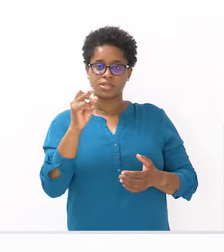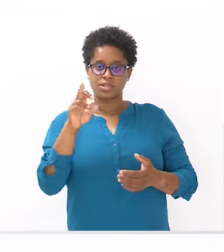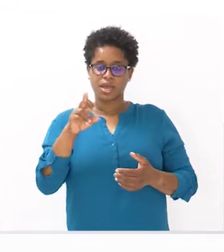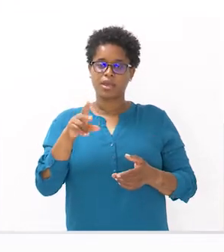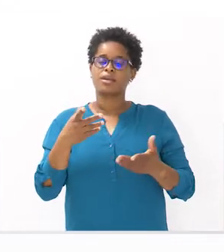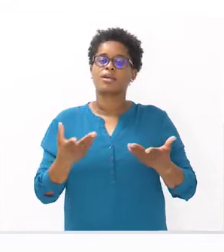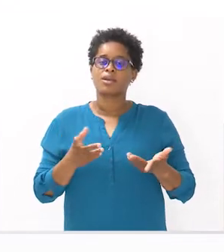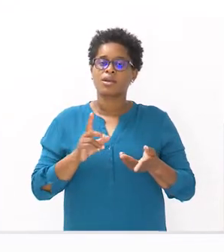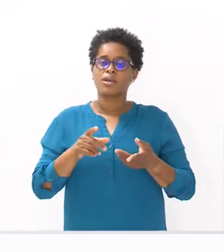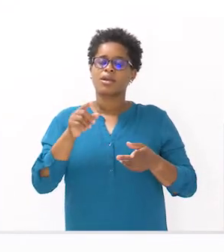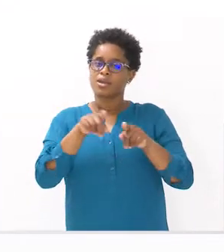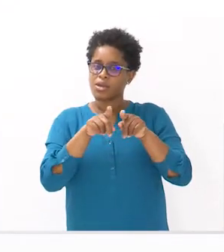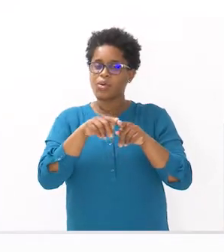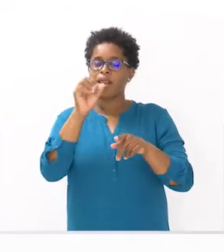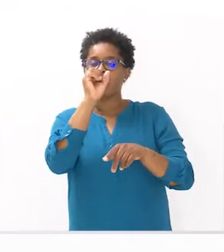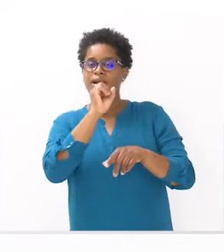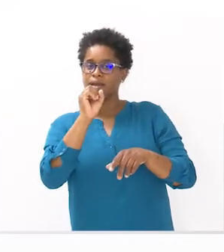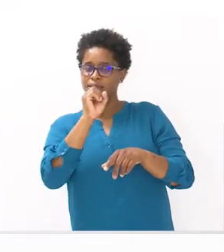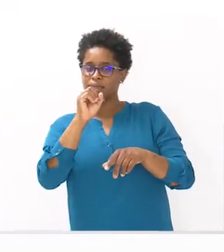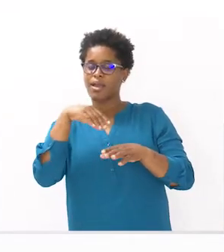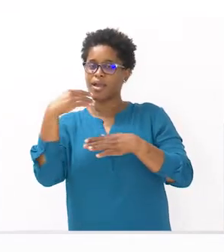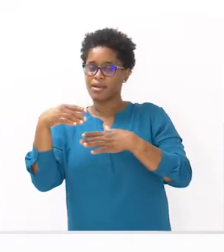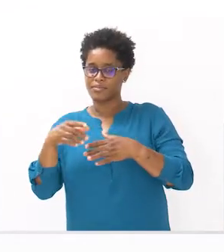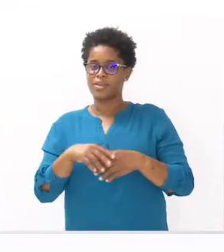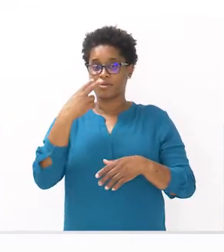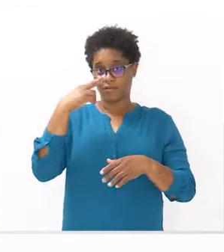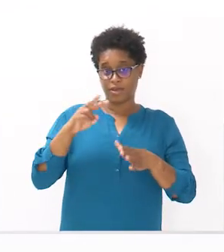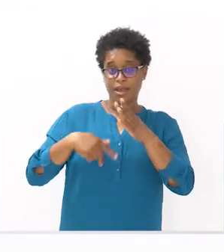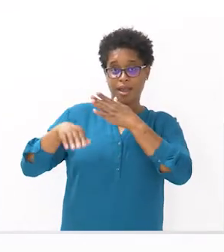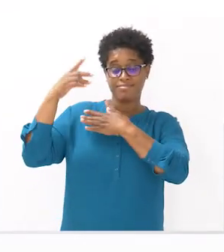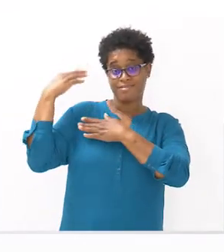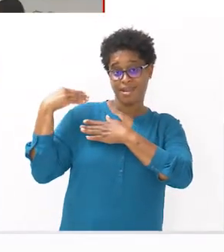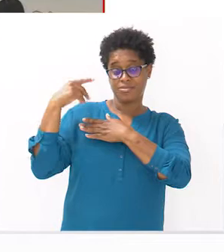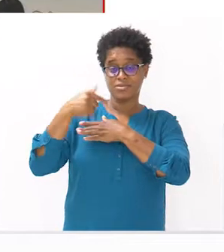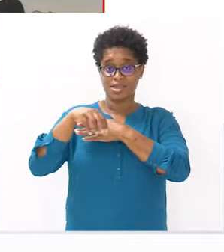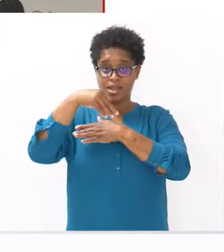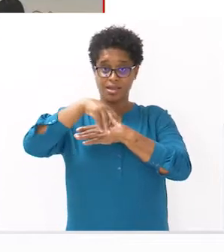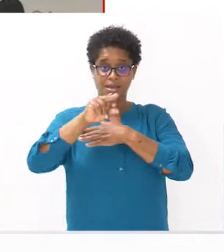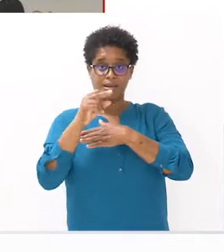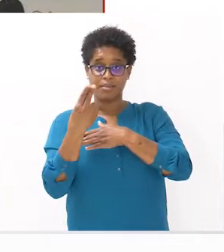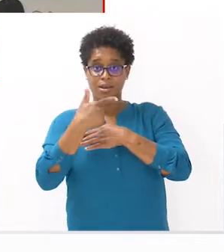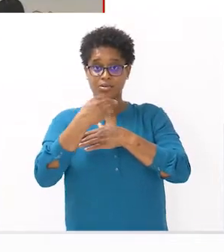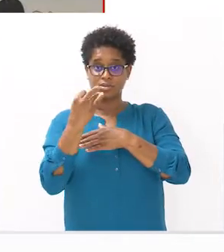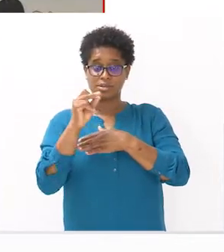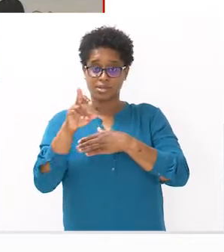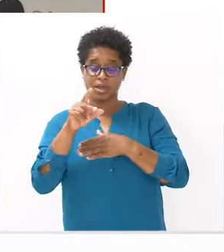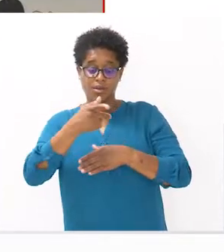significa cantarolar. Vamos ver atrás onde está trautear para podermos